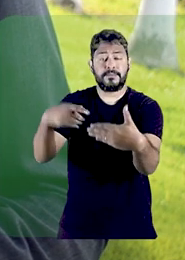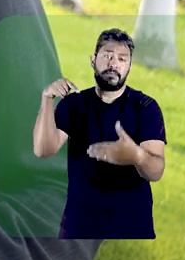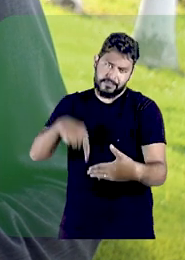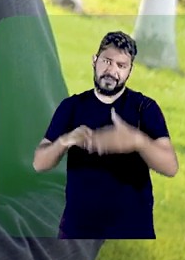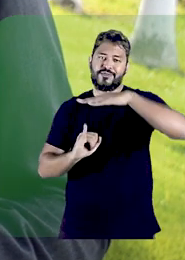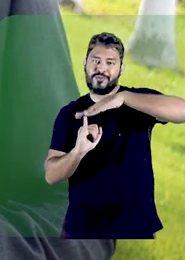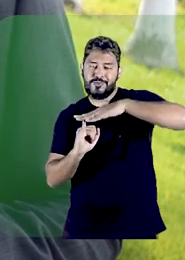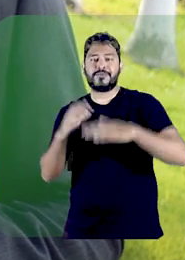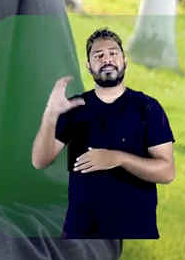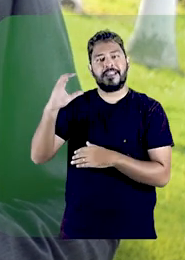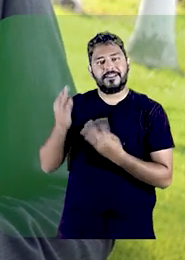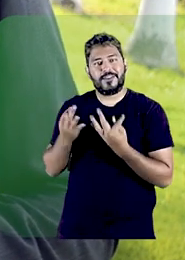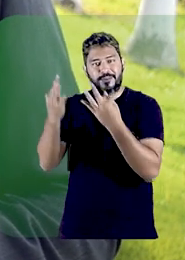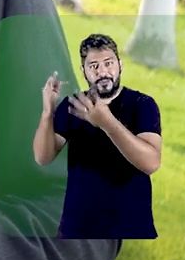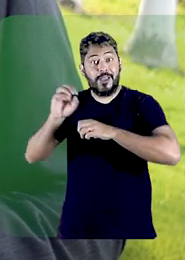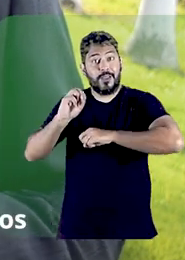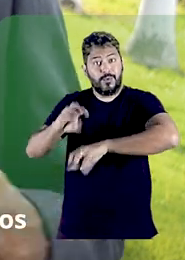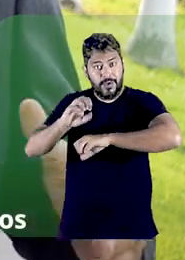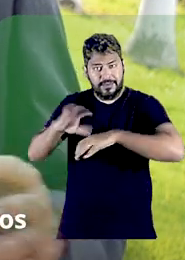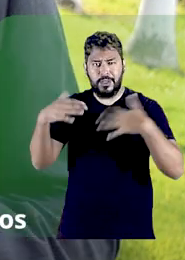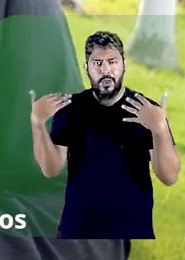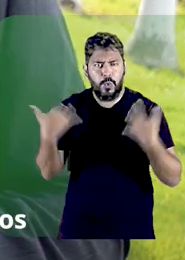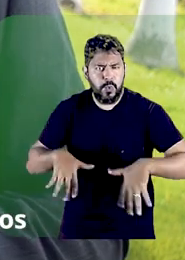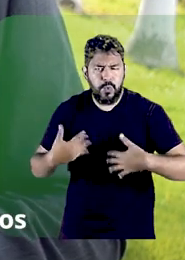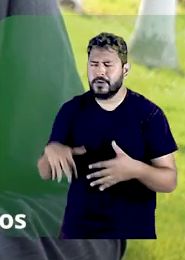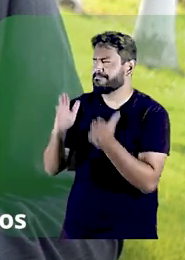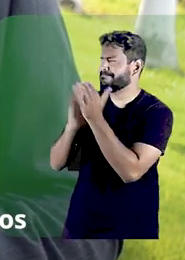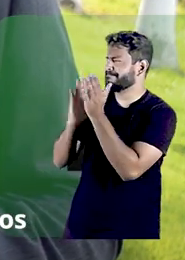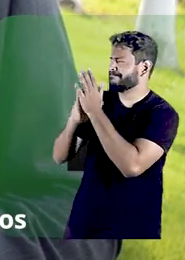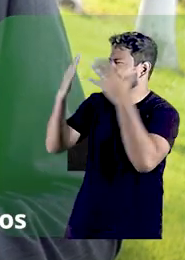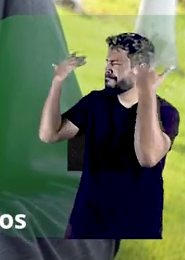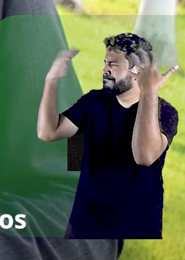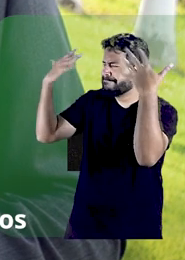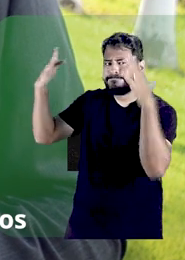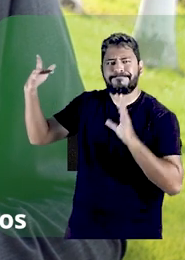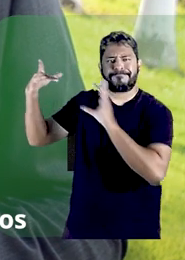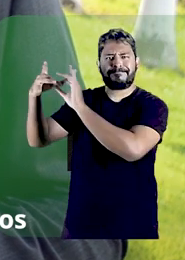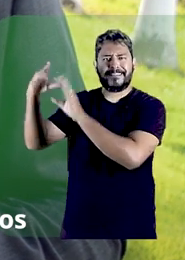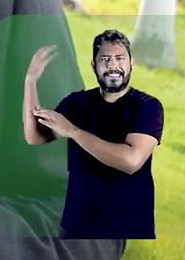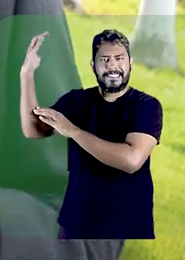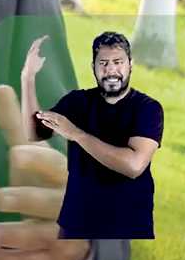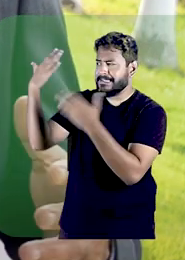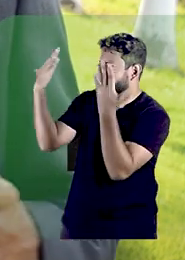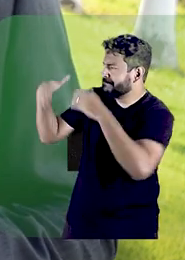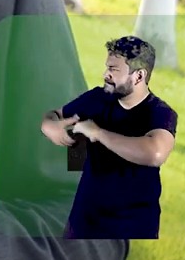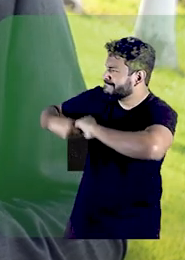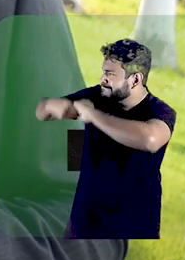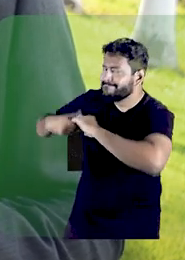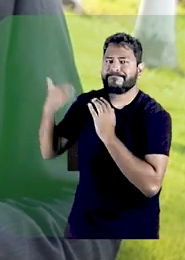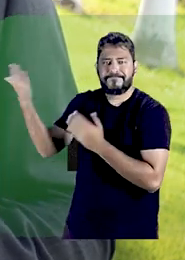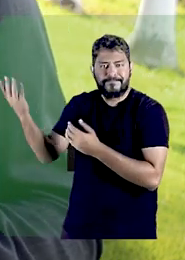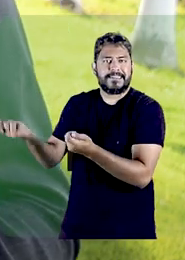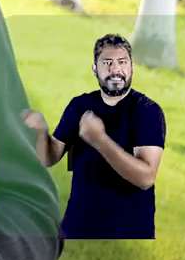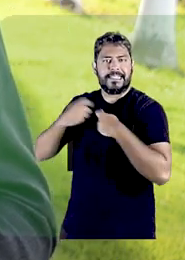e Tecnologia, além da educação, não poderíamos deixar de saudar todos os avanços científicos que nos permitiram